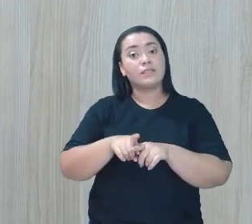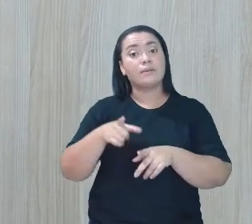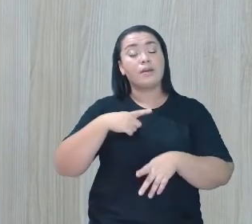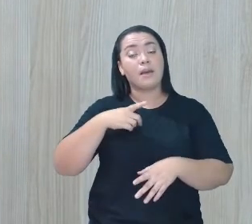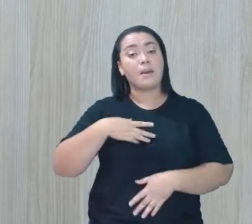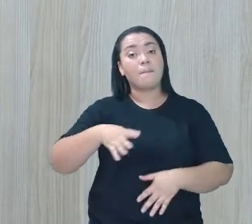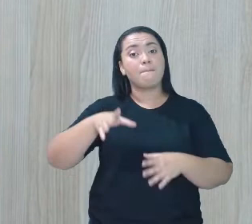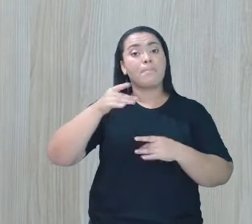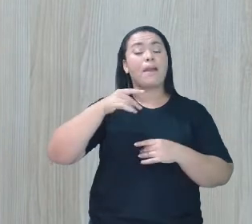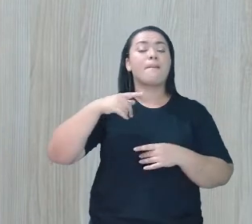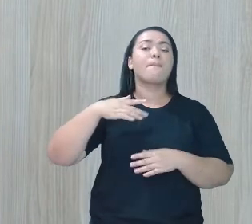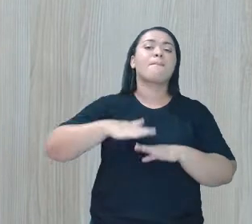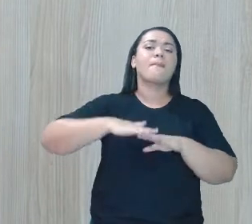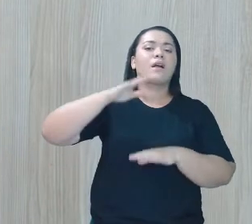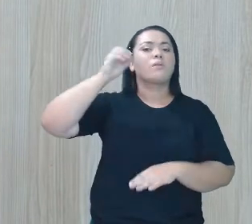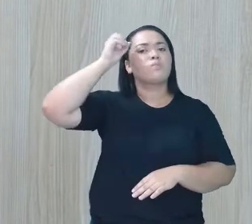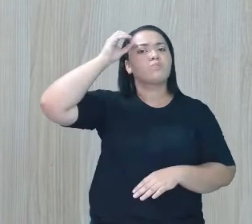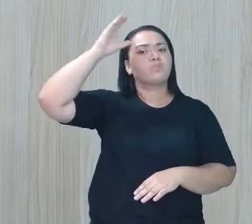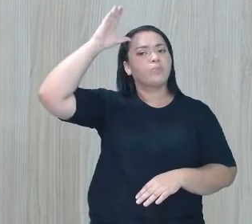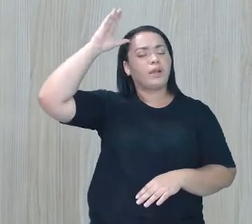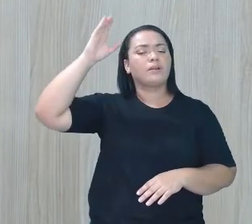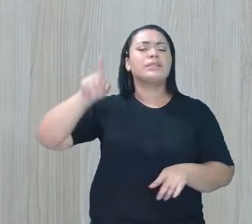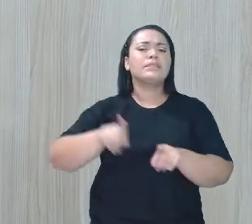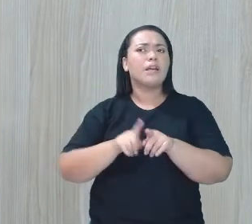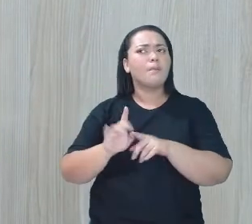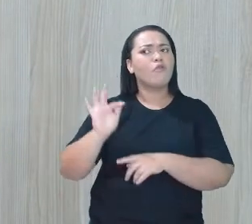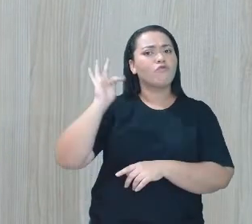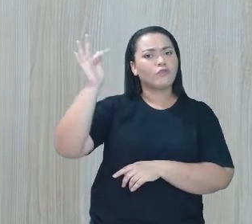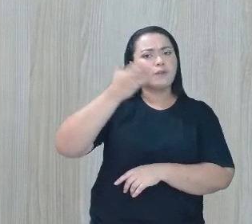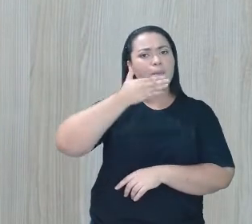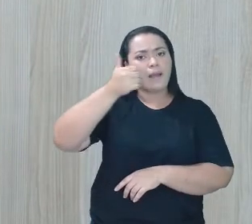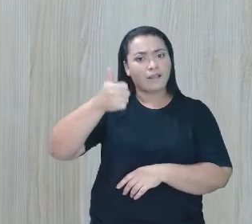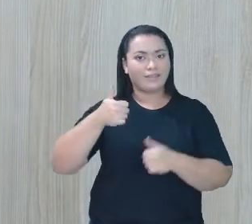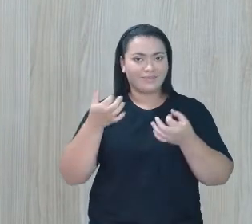mais conhecimento, para assim vocês terem também um futuro